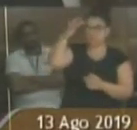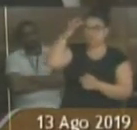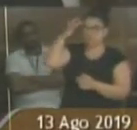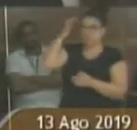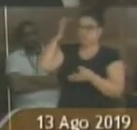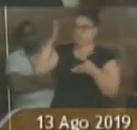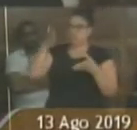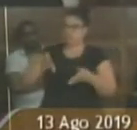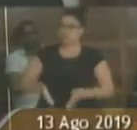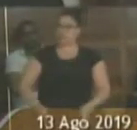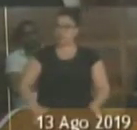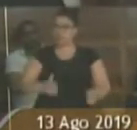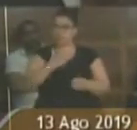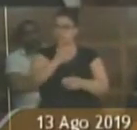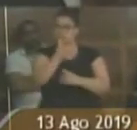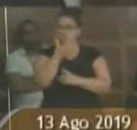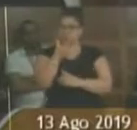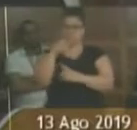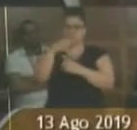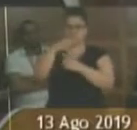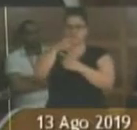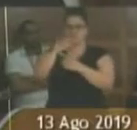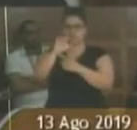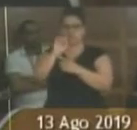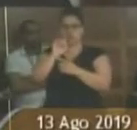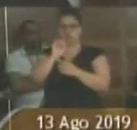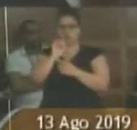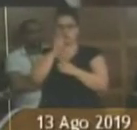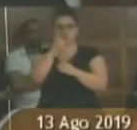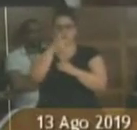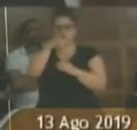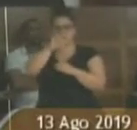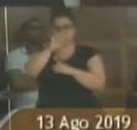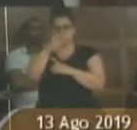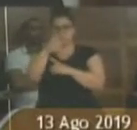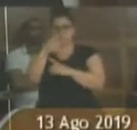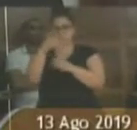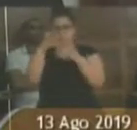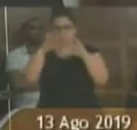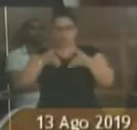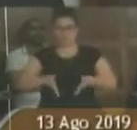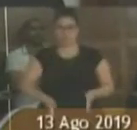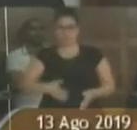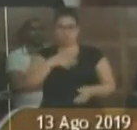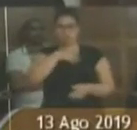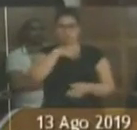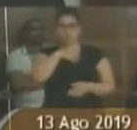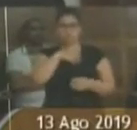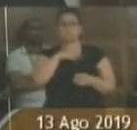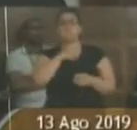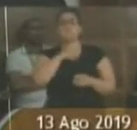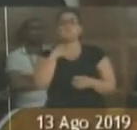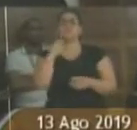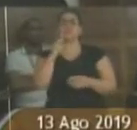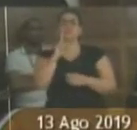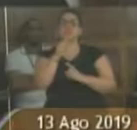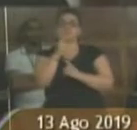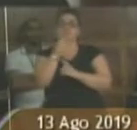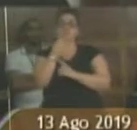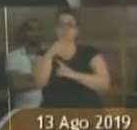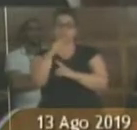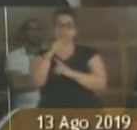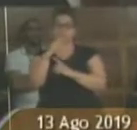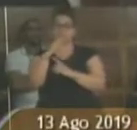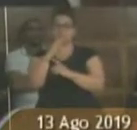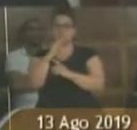Nasceu em 26 de maio de 1914, na Bahia, e faleceu dia 13 de março